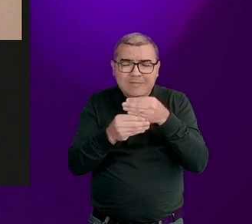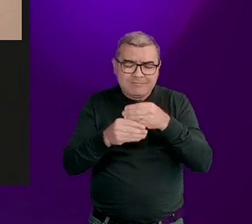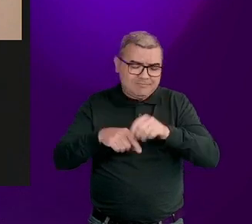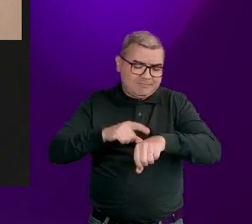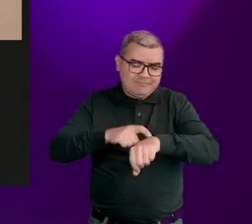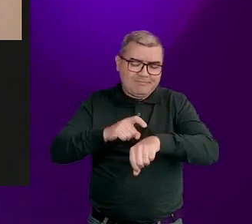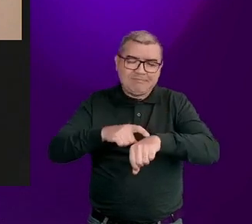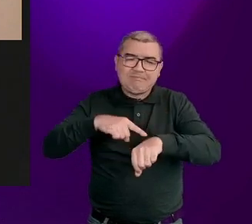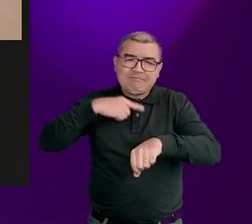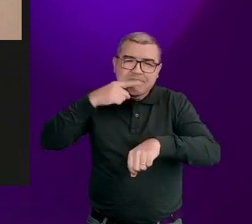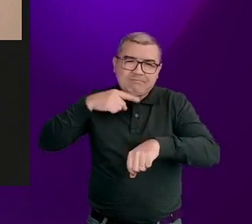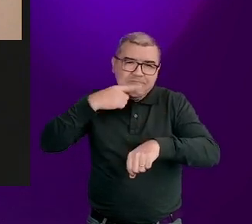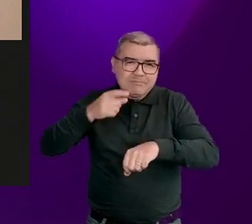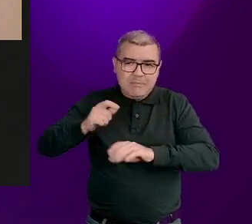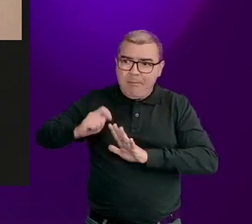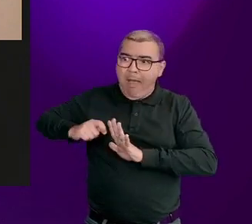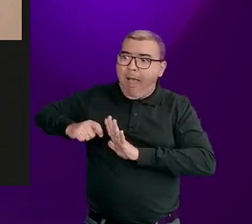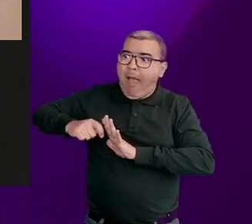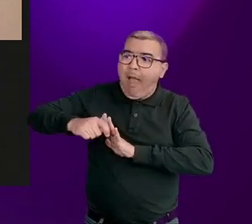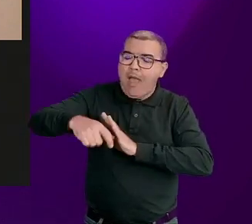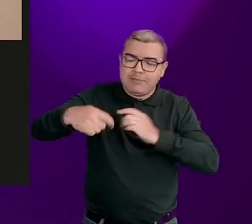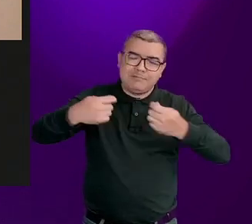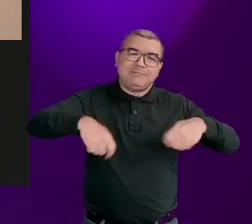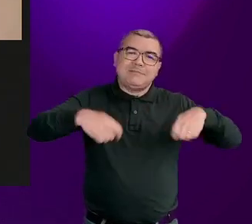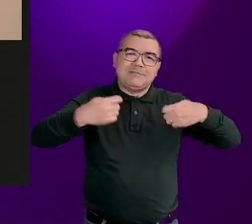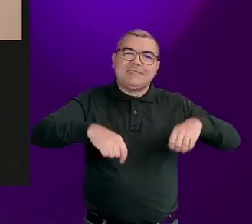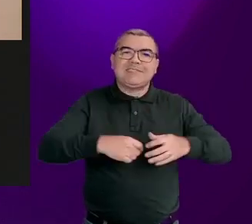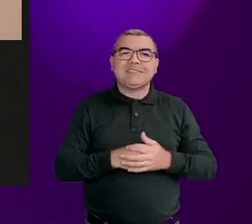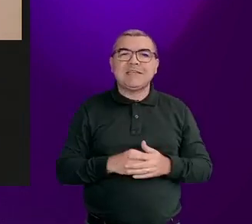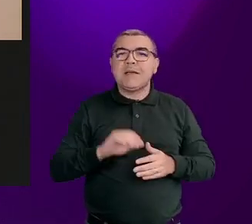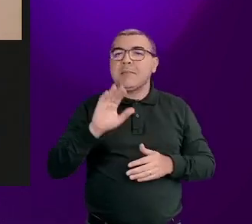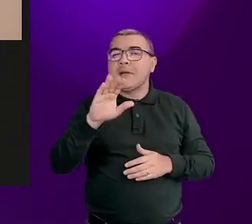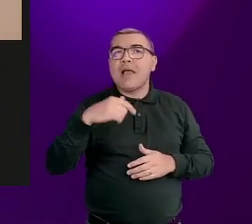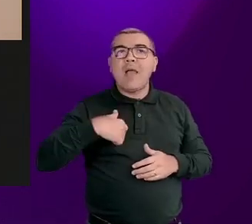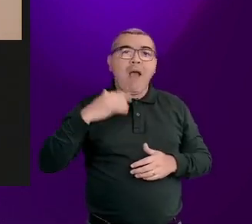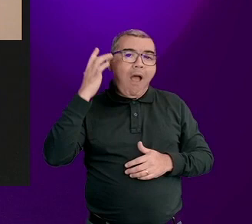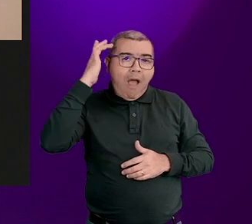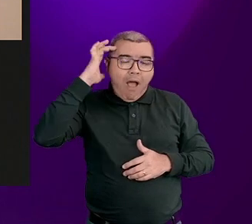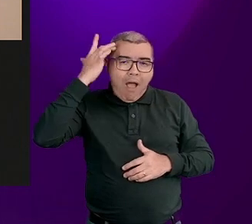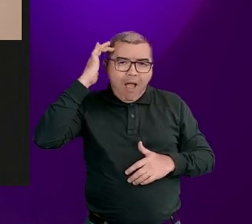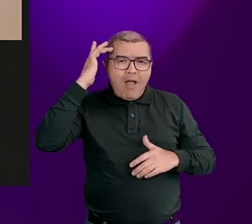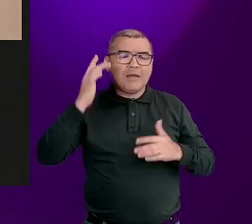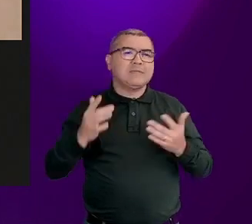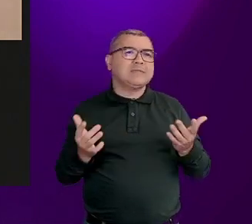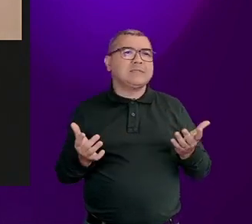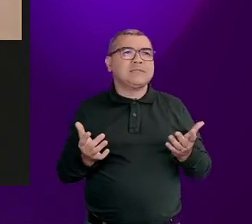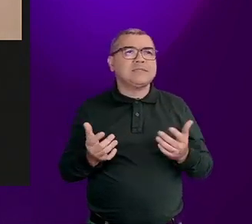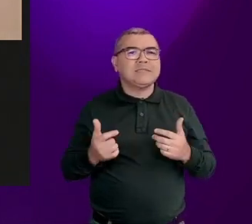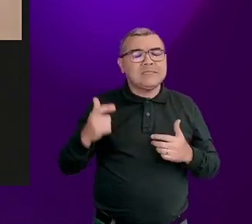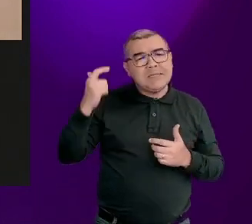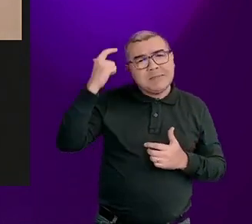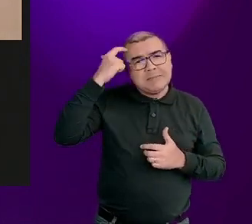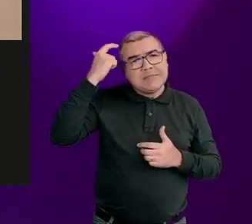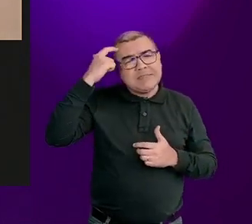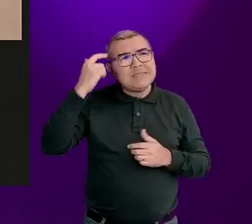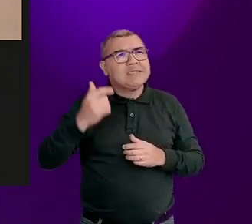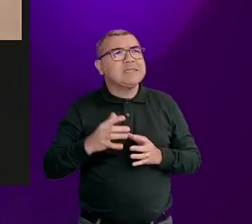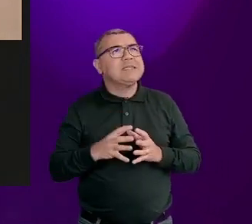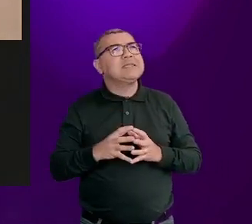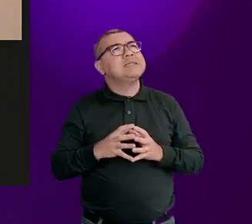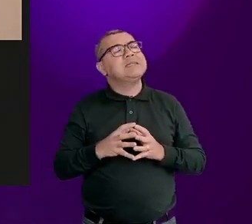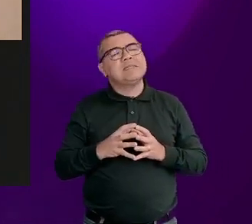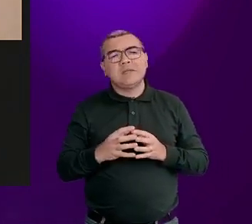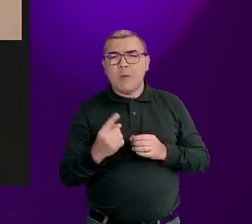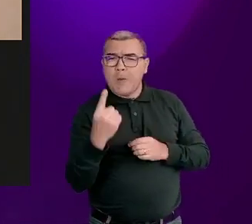lá, alguns meses. Mas eu acho que... eu pensei